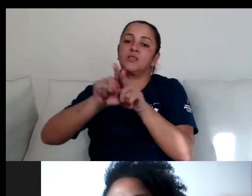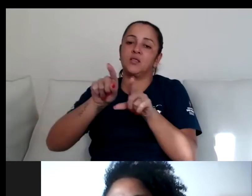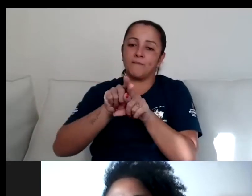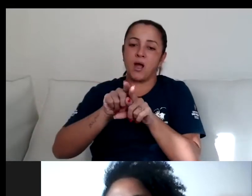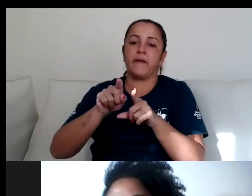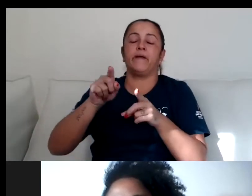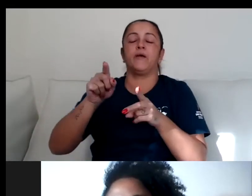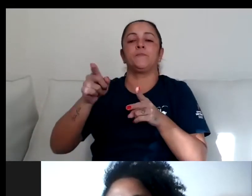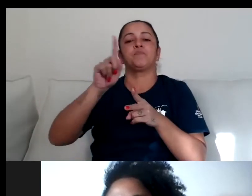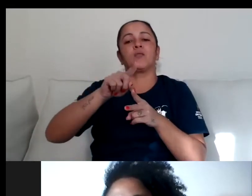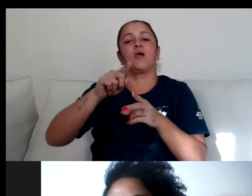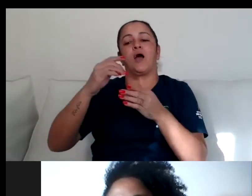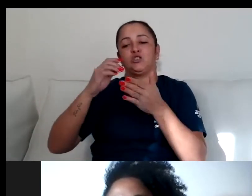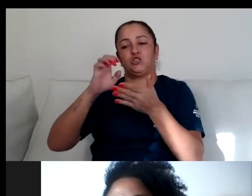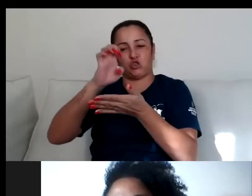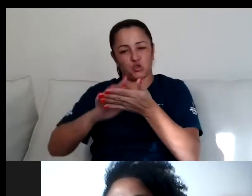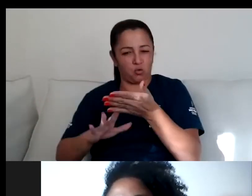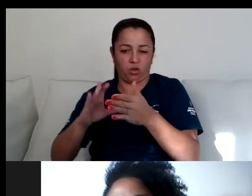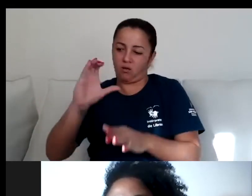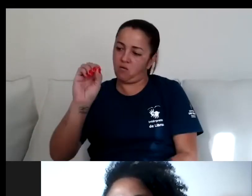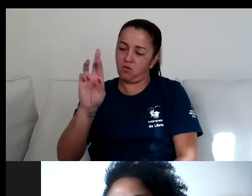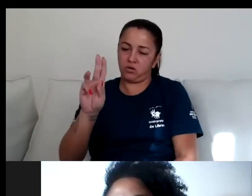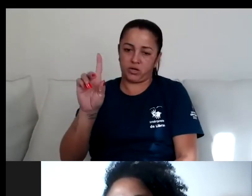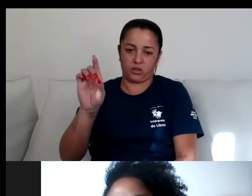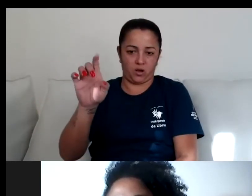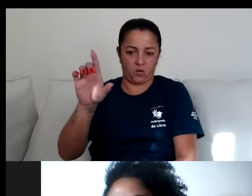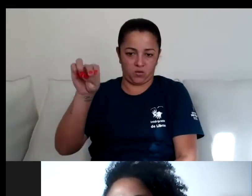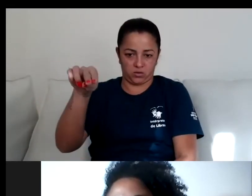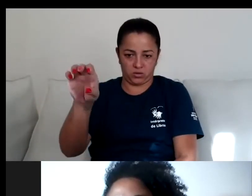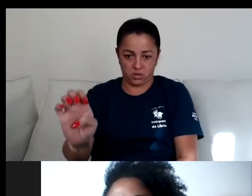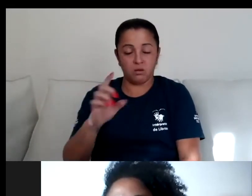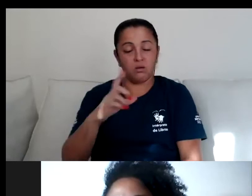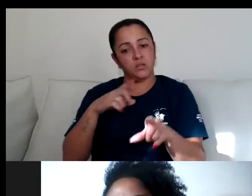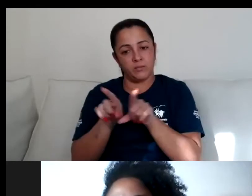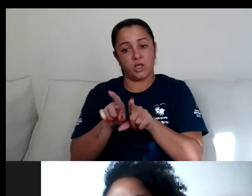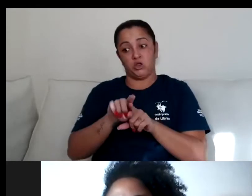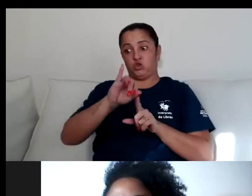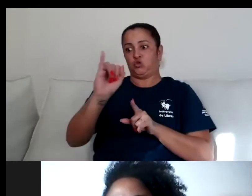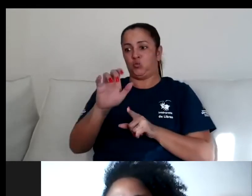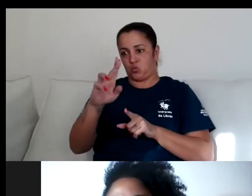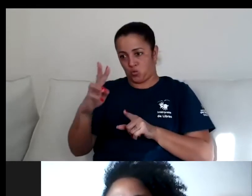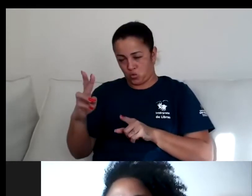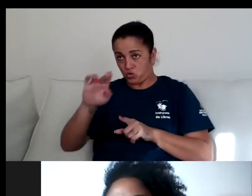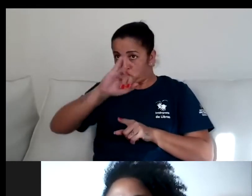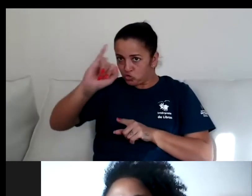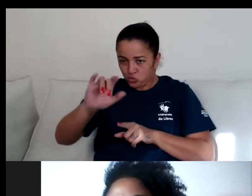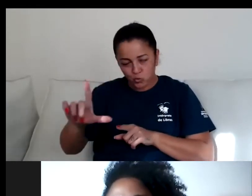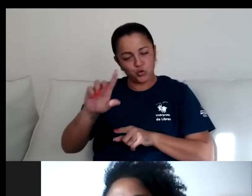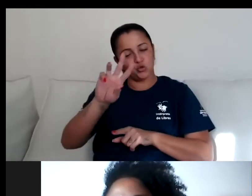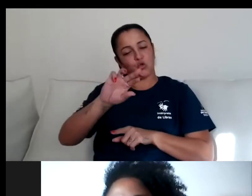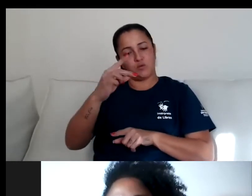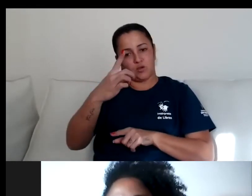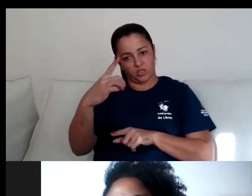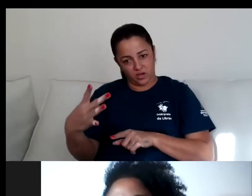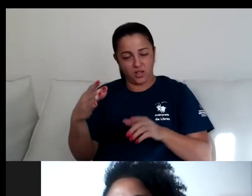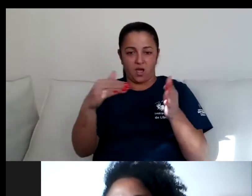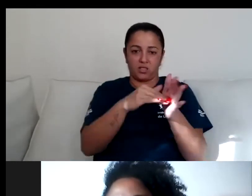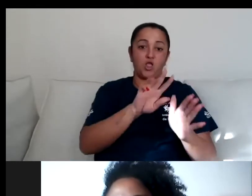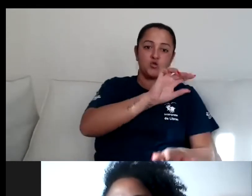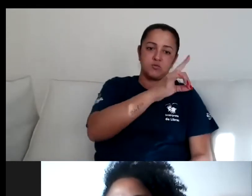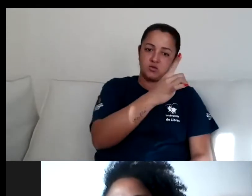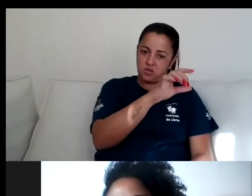em 2013, de 2013 a julho de 2019, o Núcleo de Estudo do Museu Afro